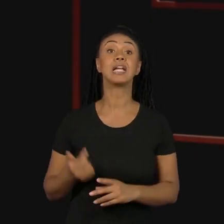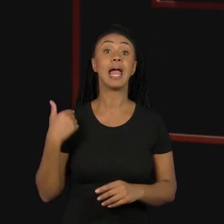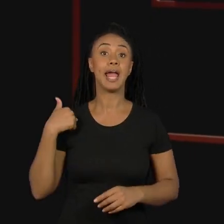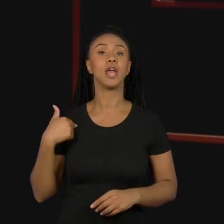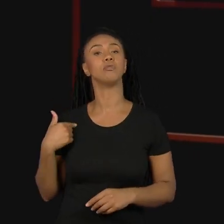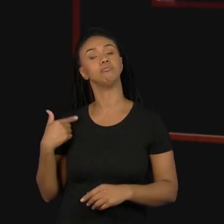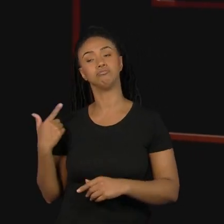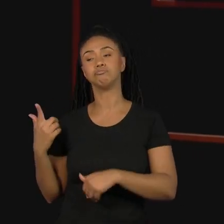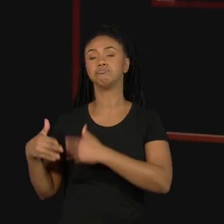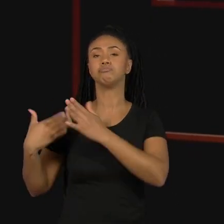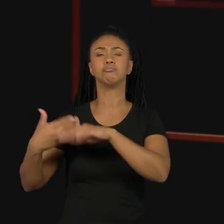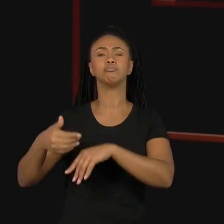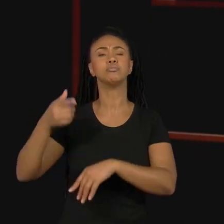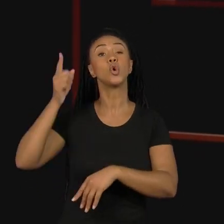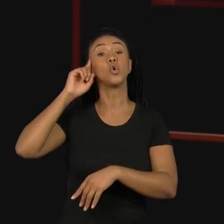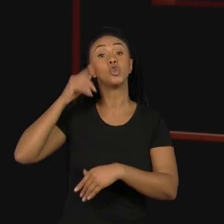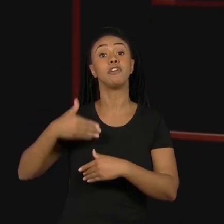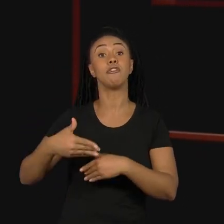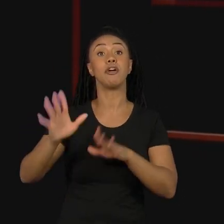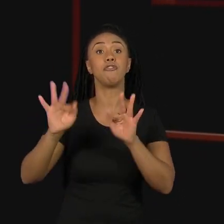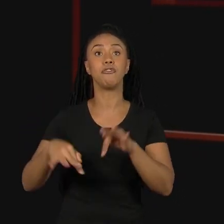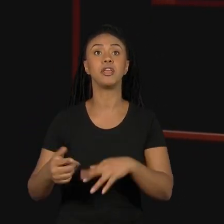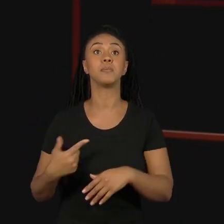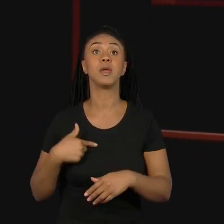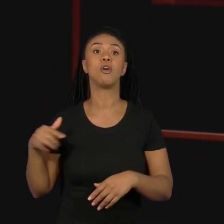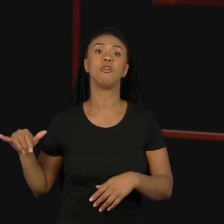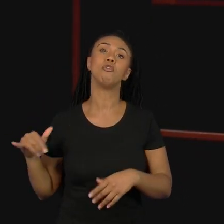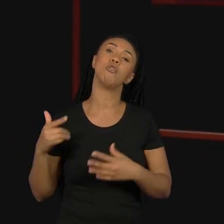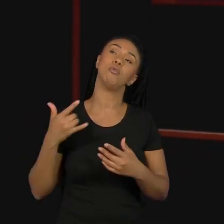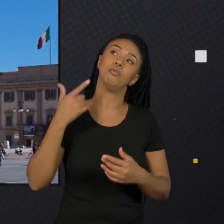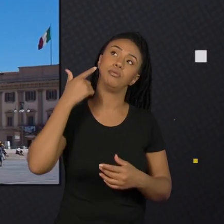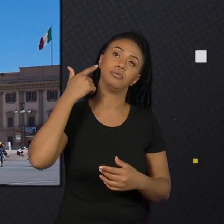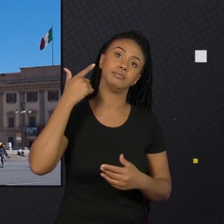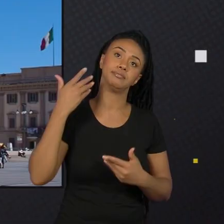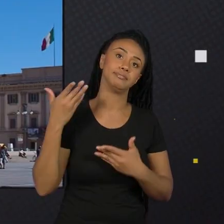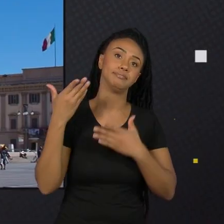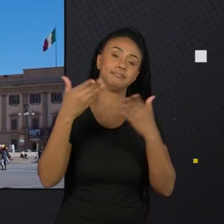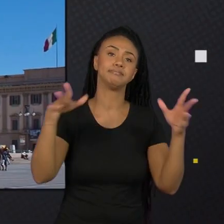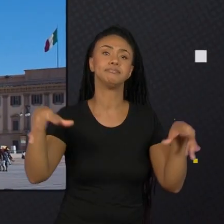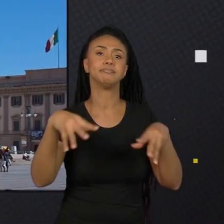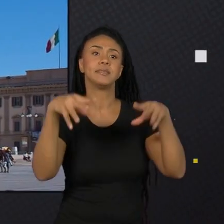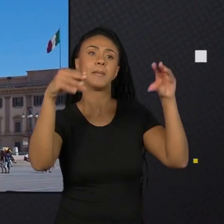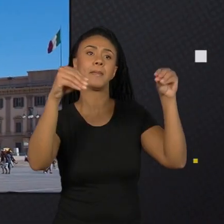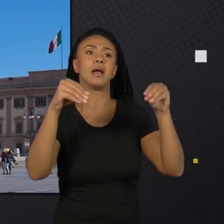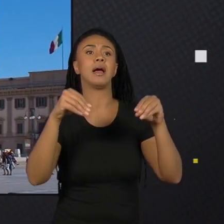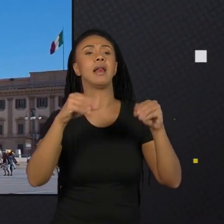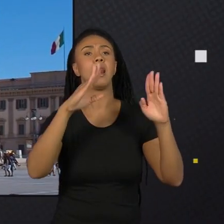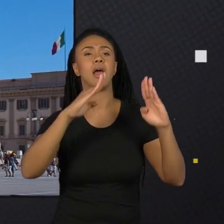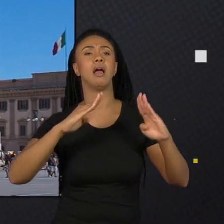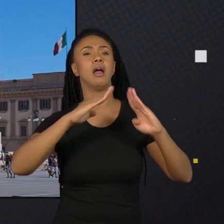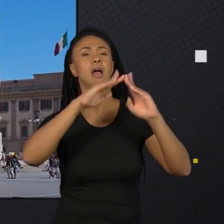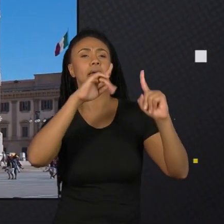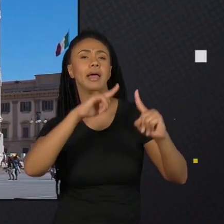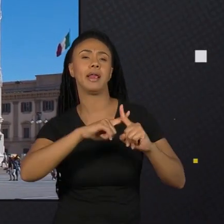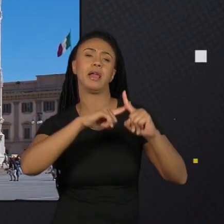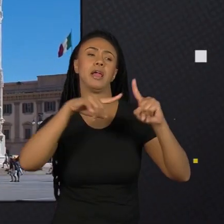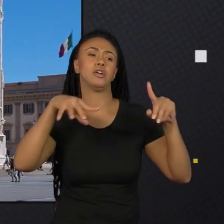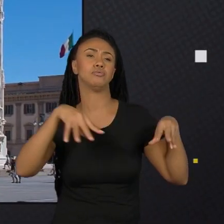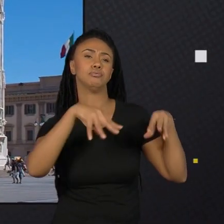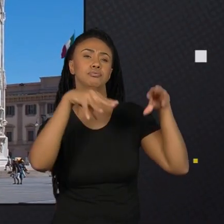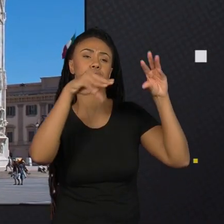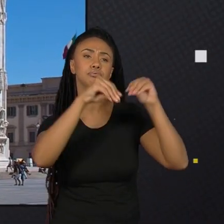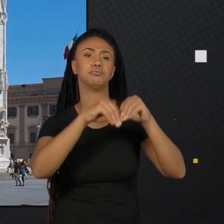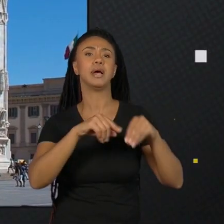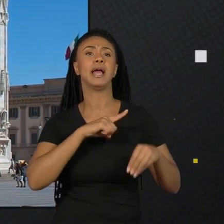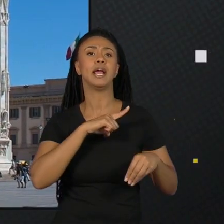a gente acordou cedo e fomos no Duomo para ver uma missa cantada, que é uma maravilha. Aí fomos para o parque, e lá ele me contou